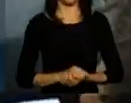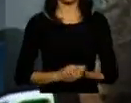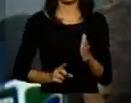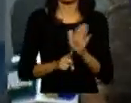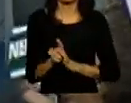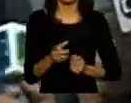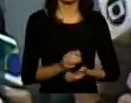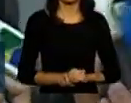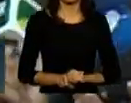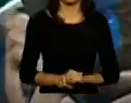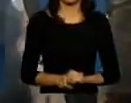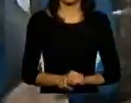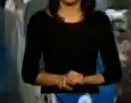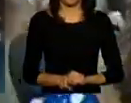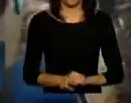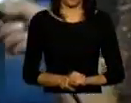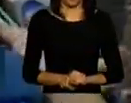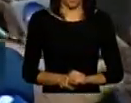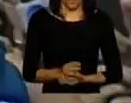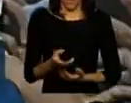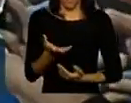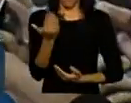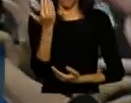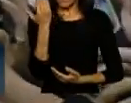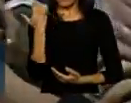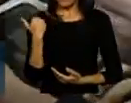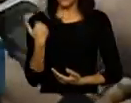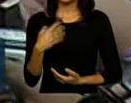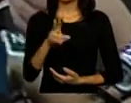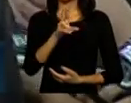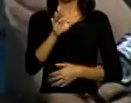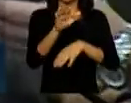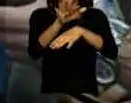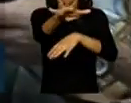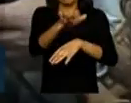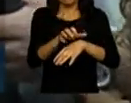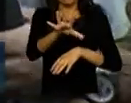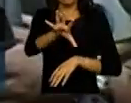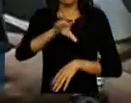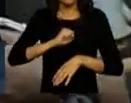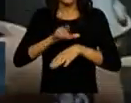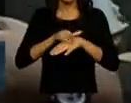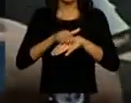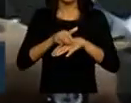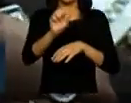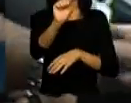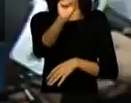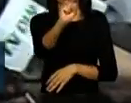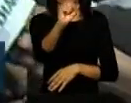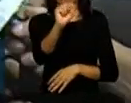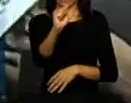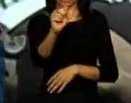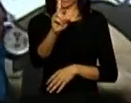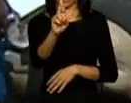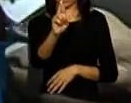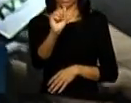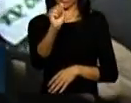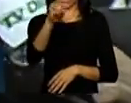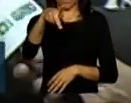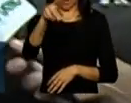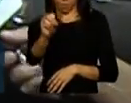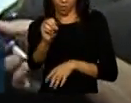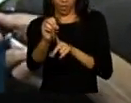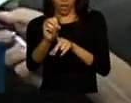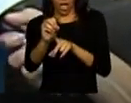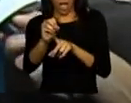da o resultado caso de sarampo no Brasil Guará teve a 1 no Ceará a população Pode ficar